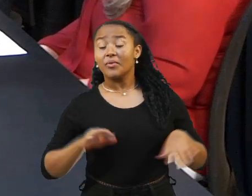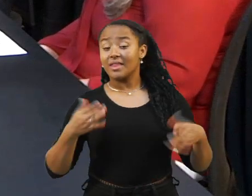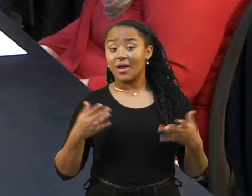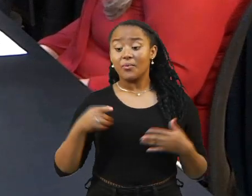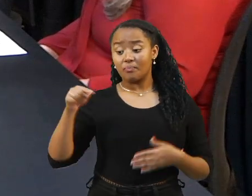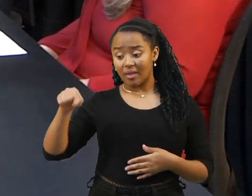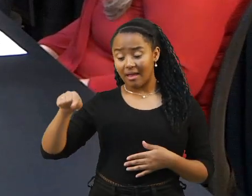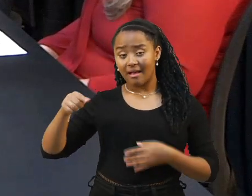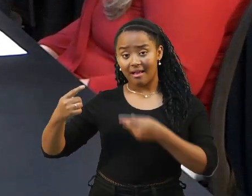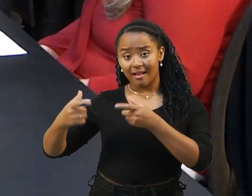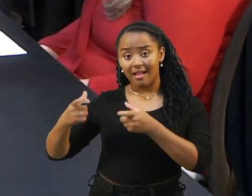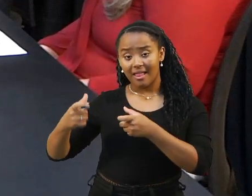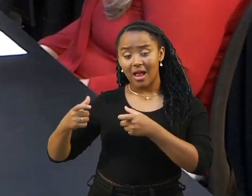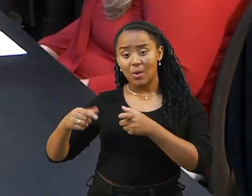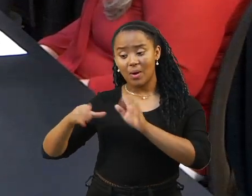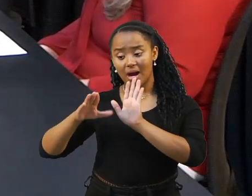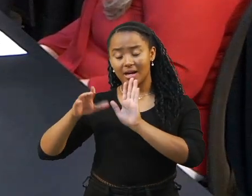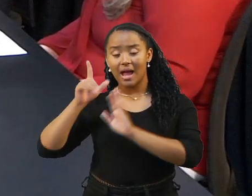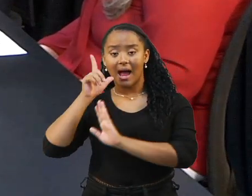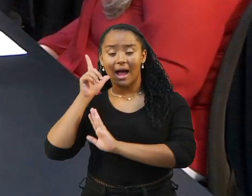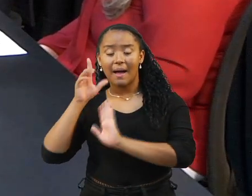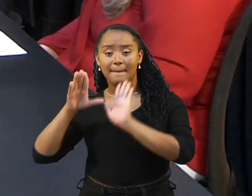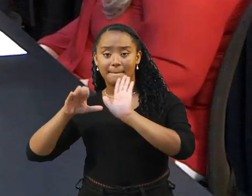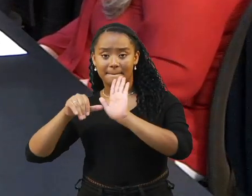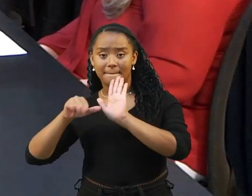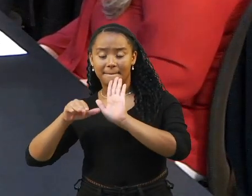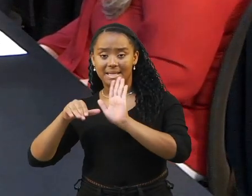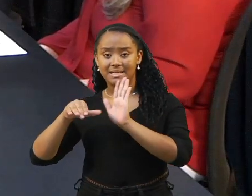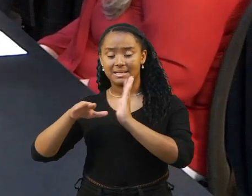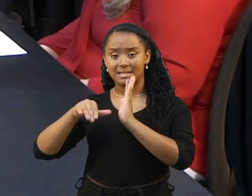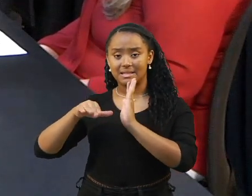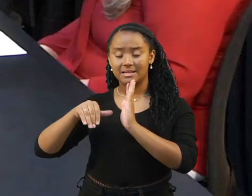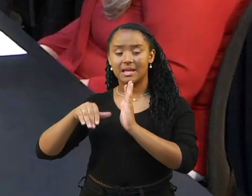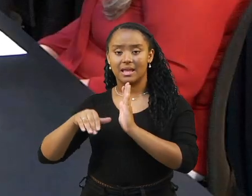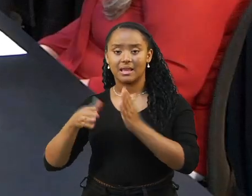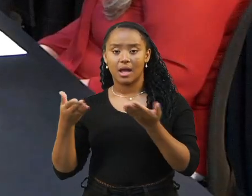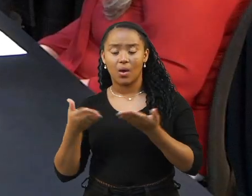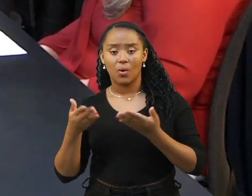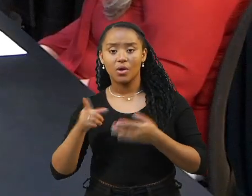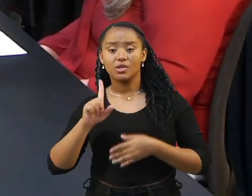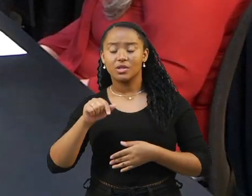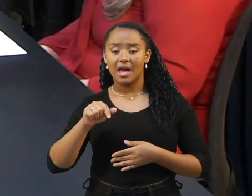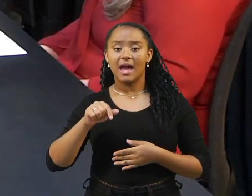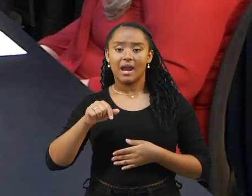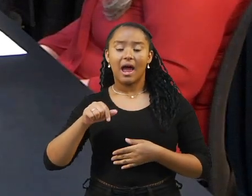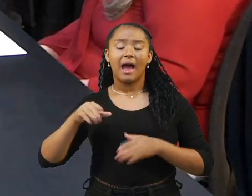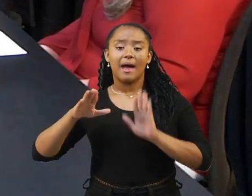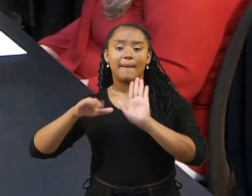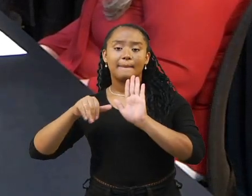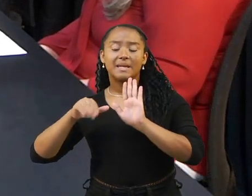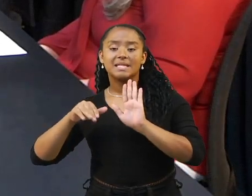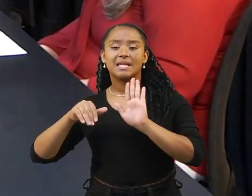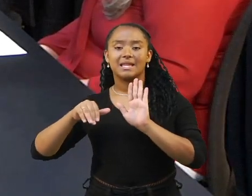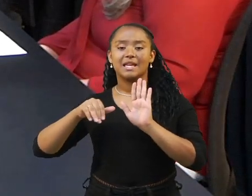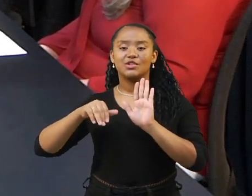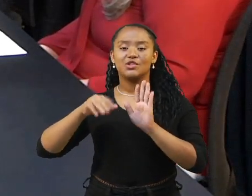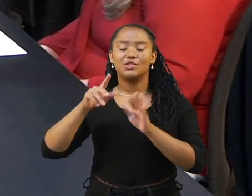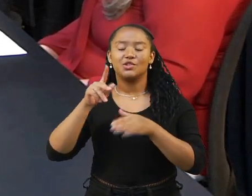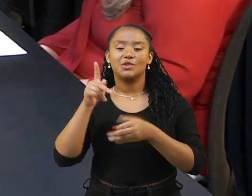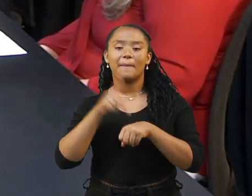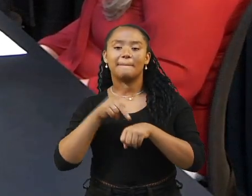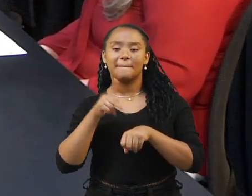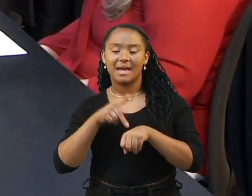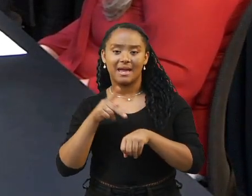lá, a piscina, onde é a piscina hoje, era a piscina de pedra. E a água era corrente. Era